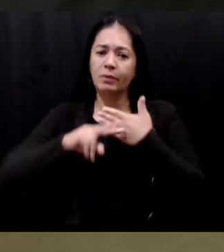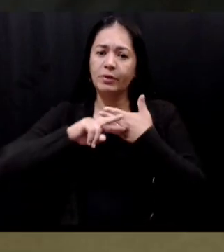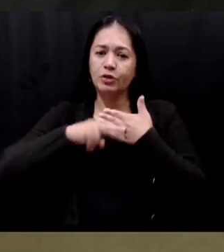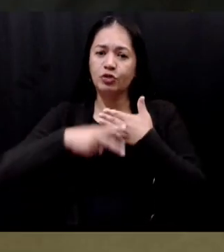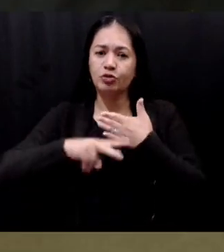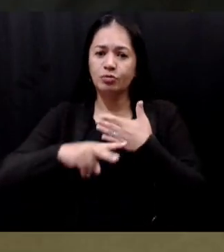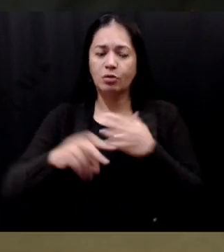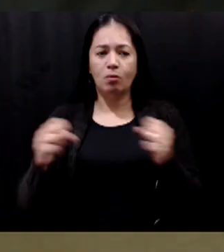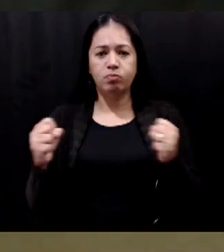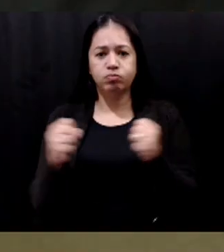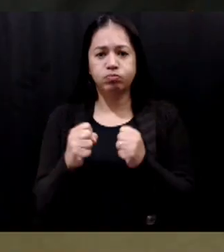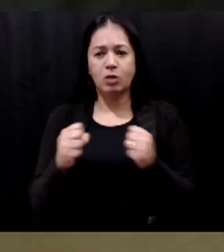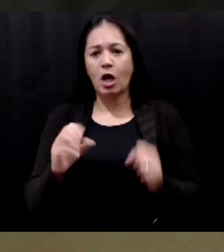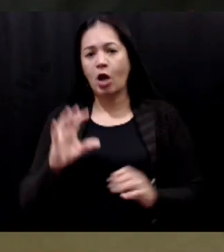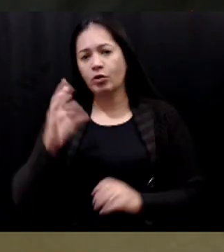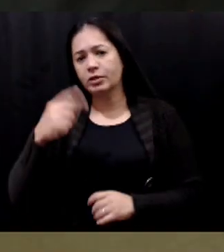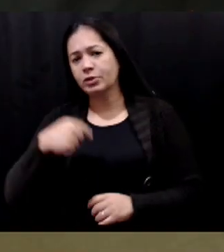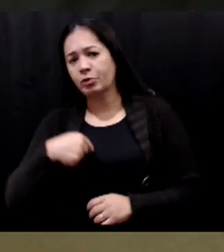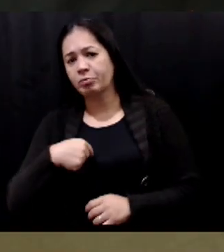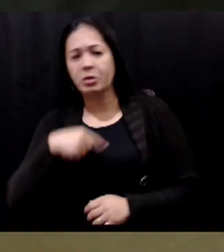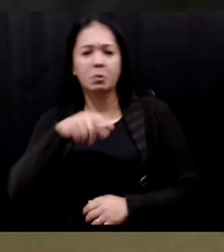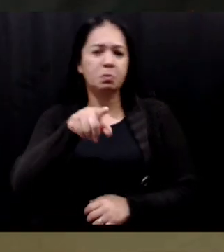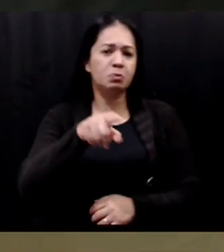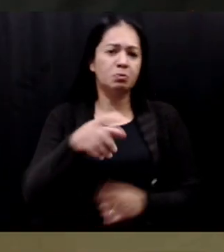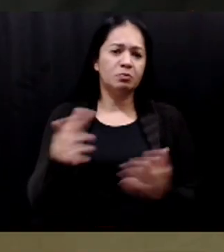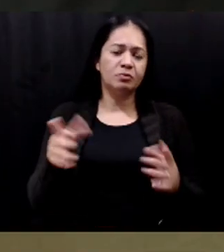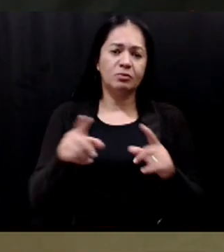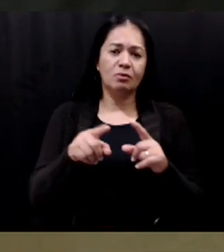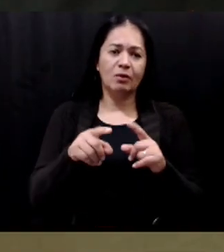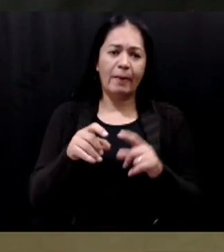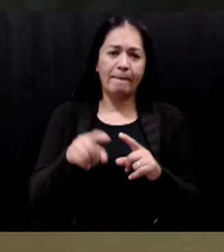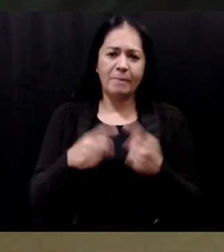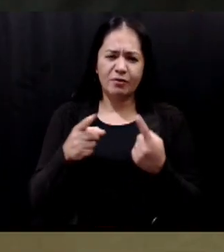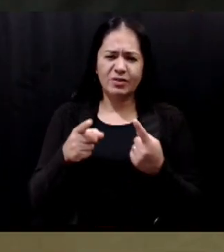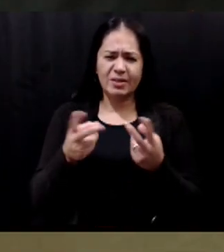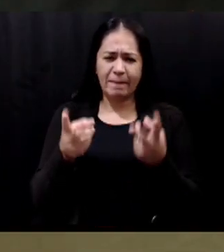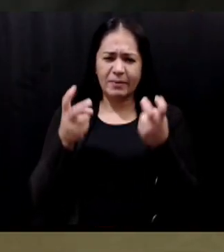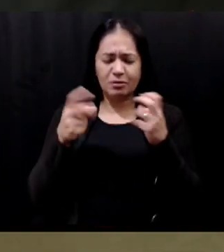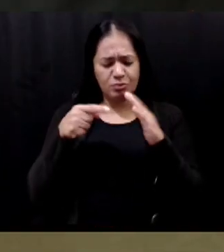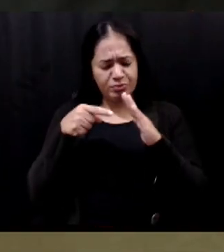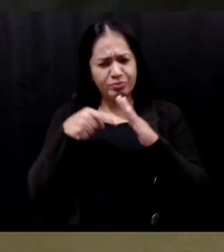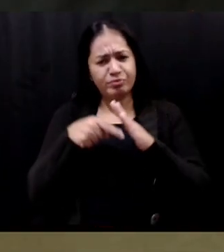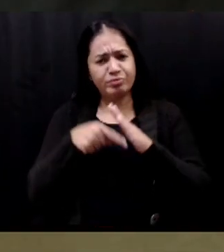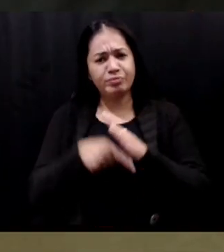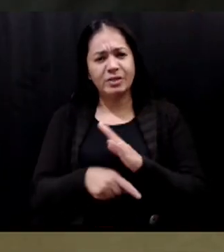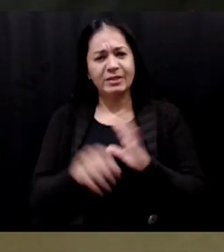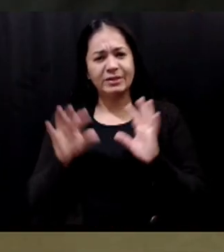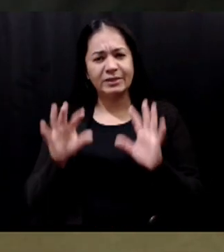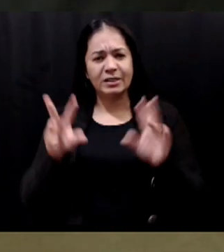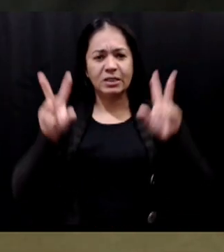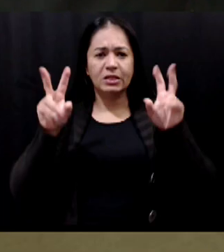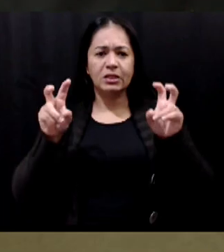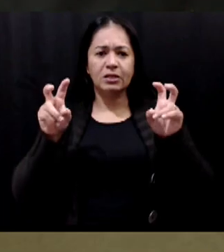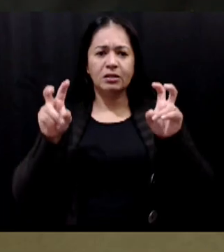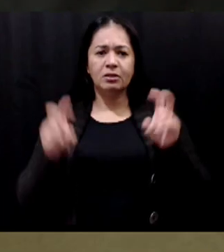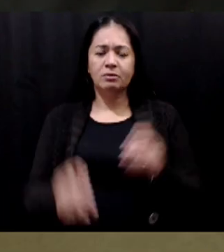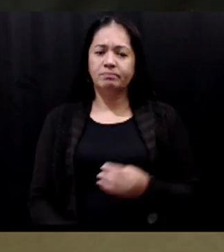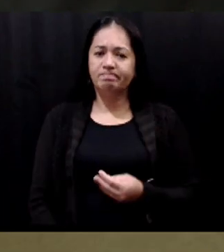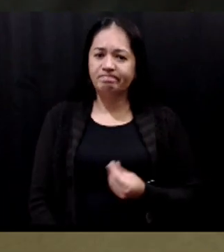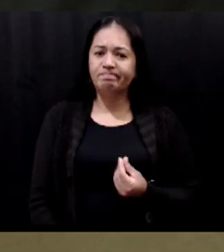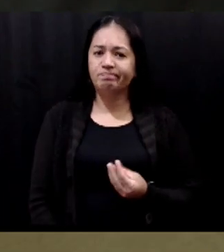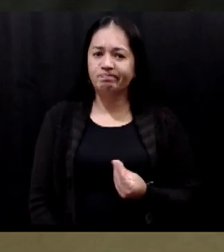que está aí do outro lado, mas se você percebeu a profundidade, né, desse assunto, é algo que vai